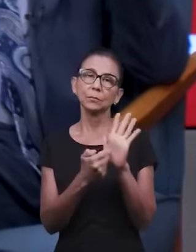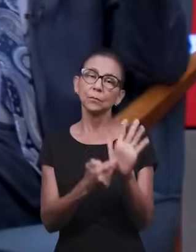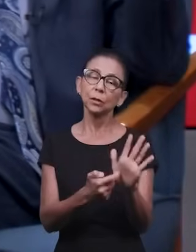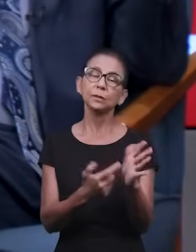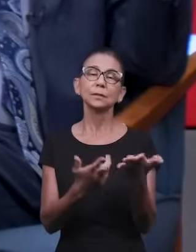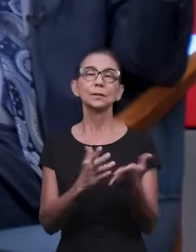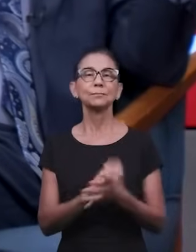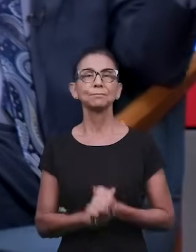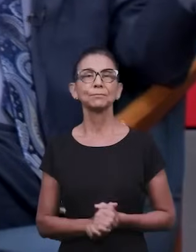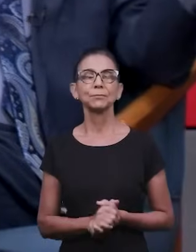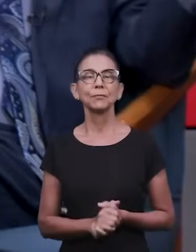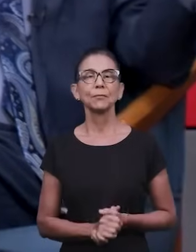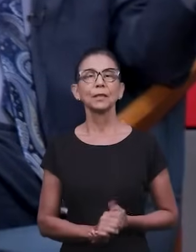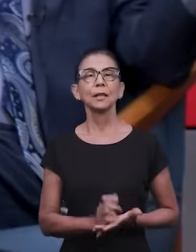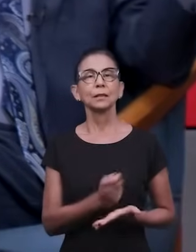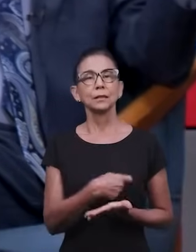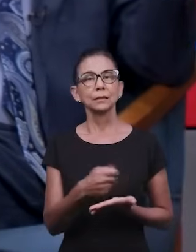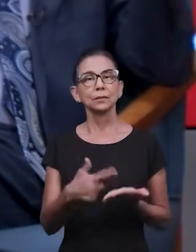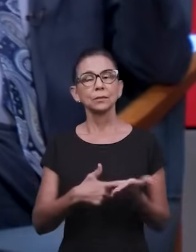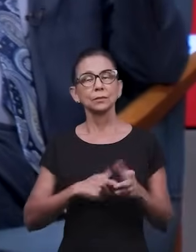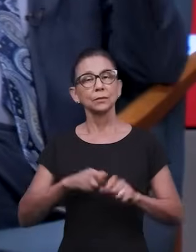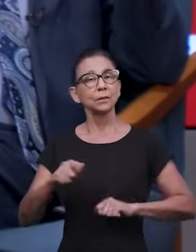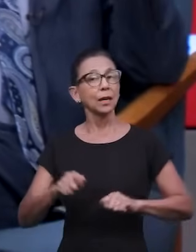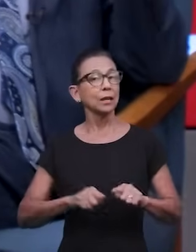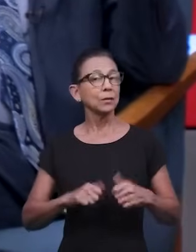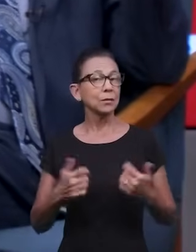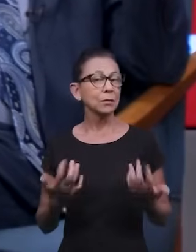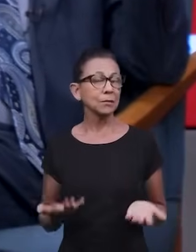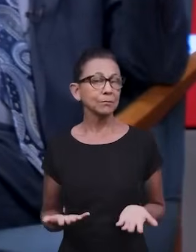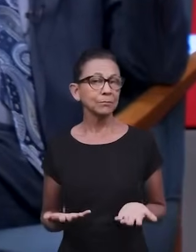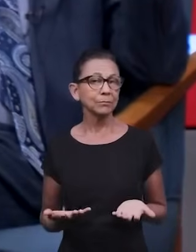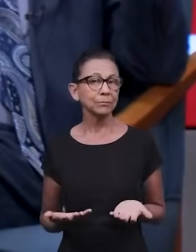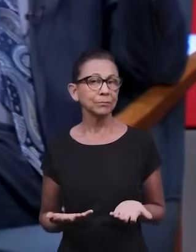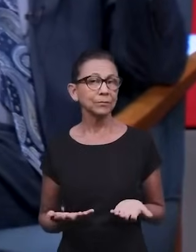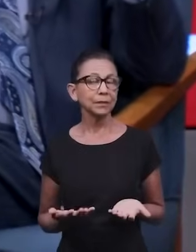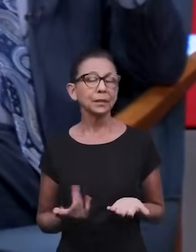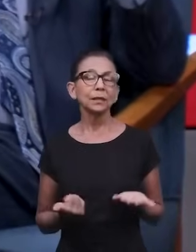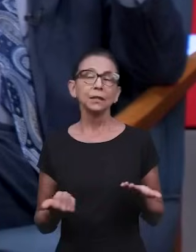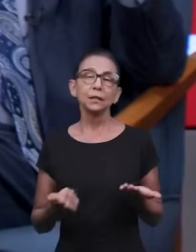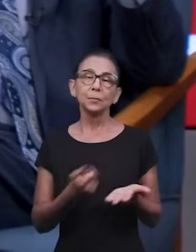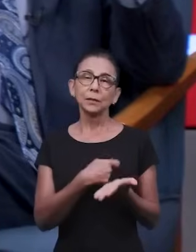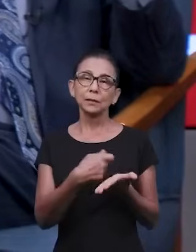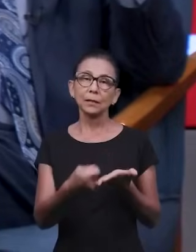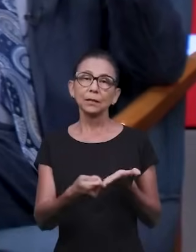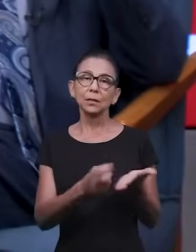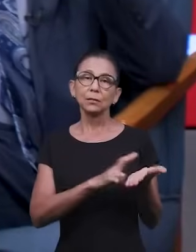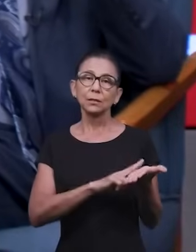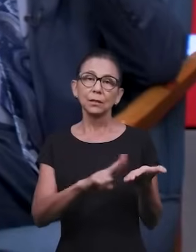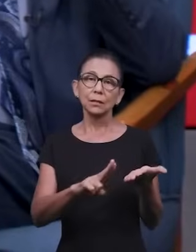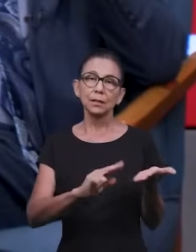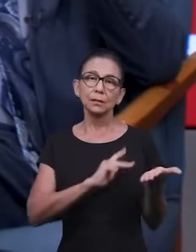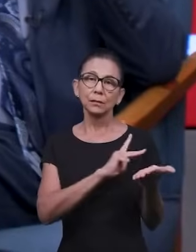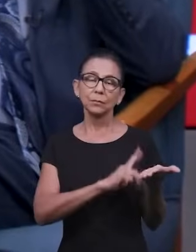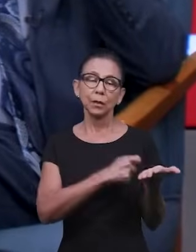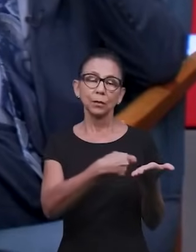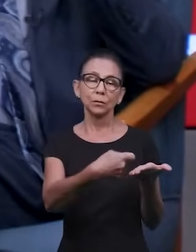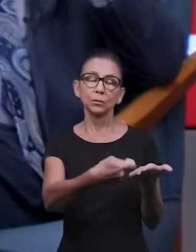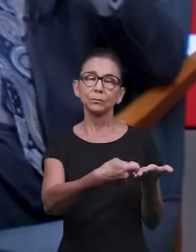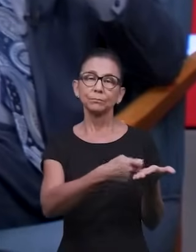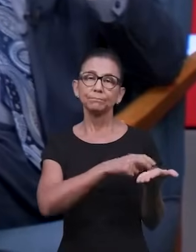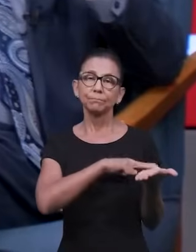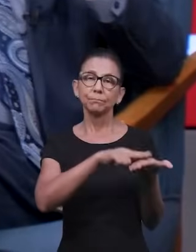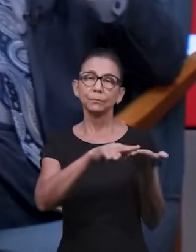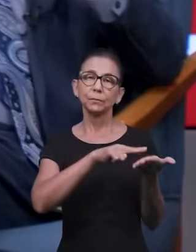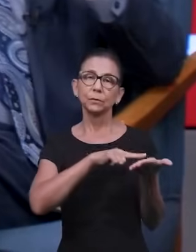aquilo que está descrito no livro de Atos aquilo que está descrito nas cartas do apóstolo Paulo